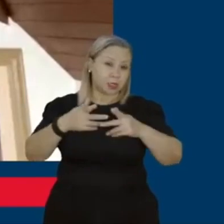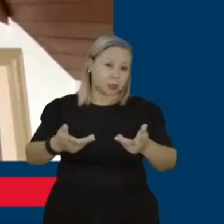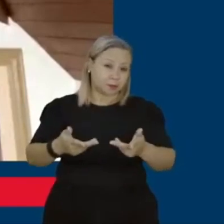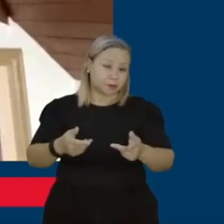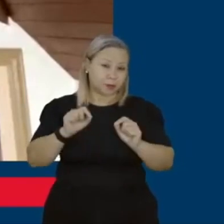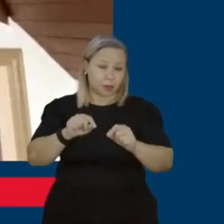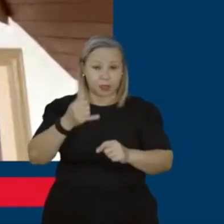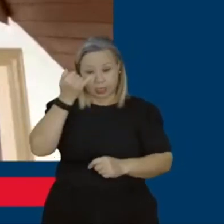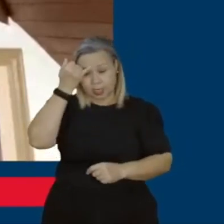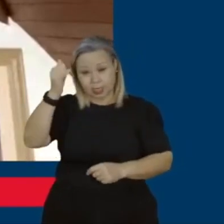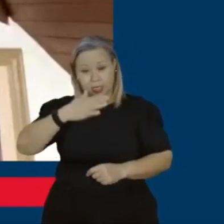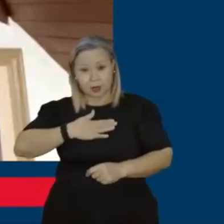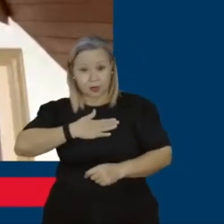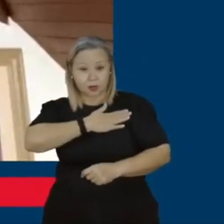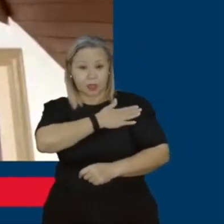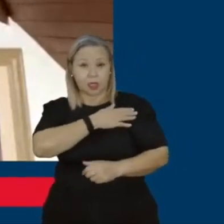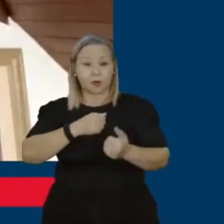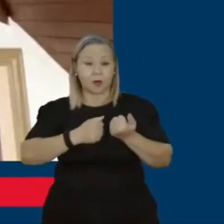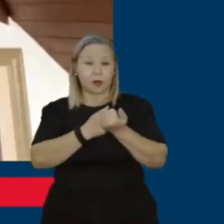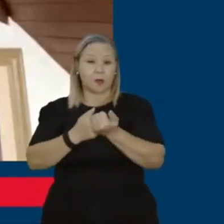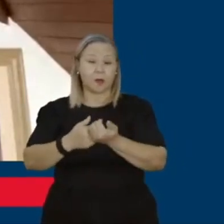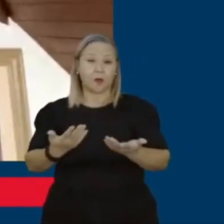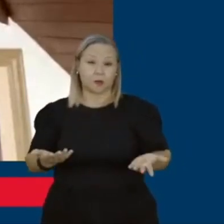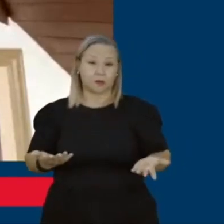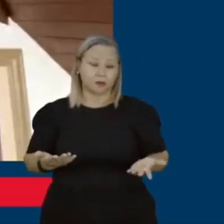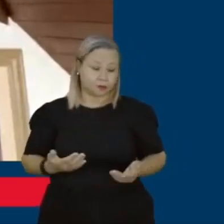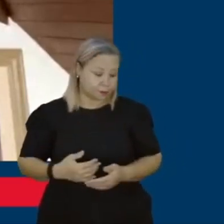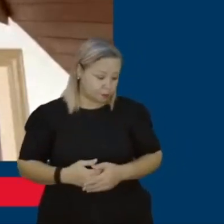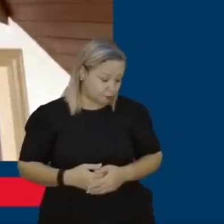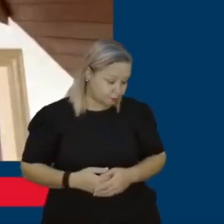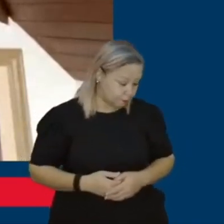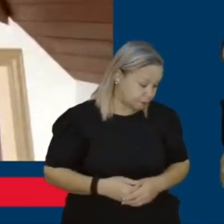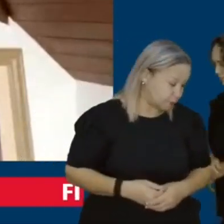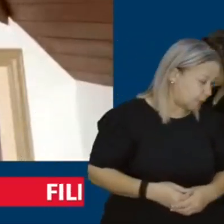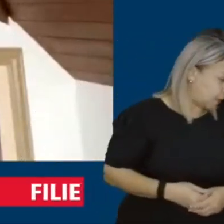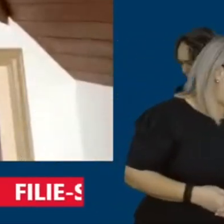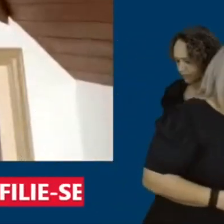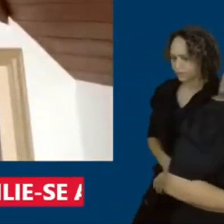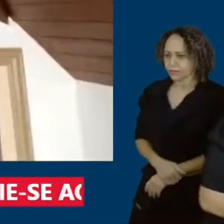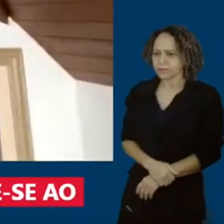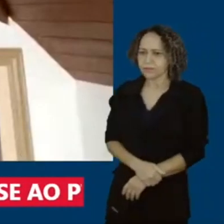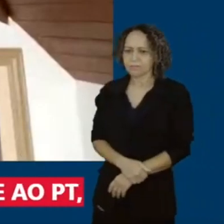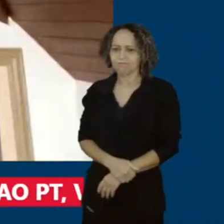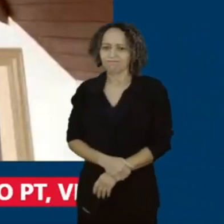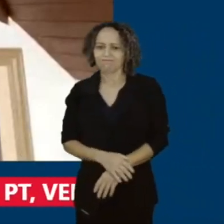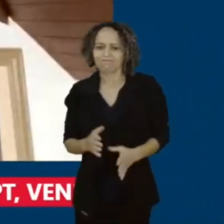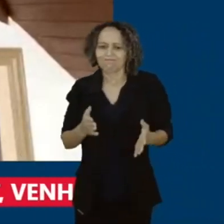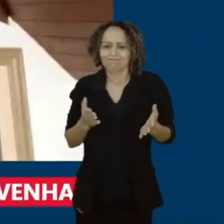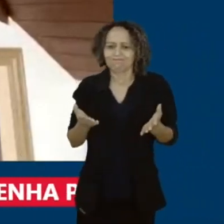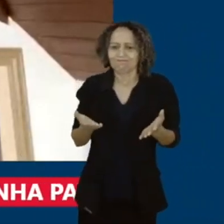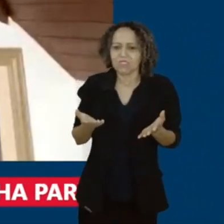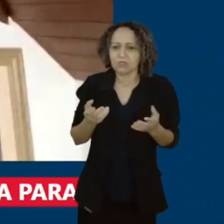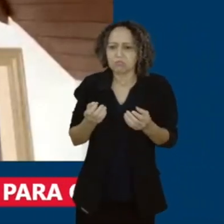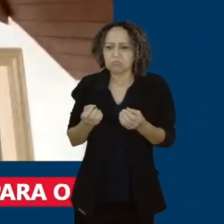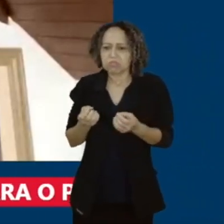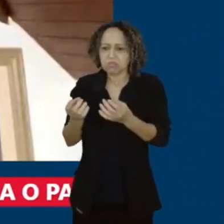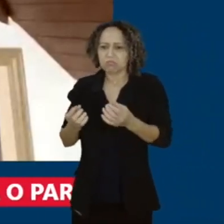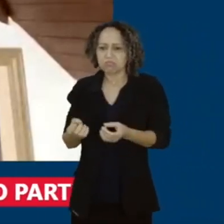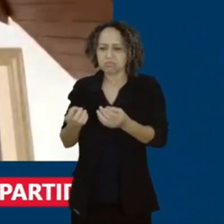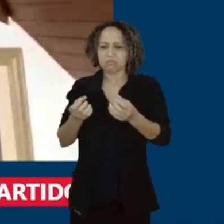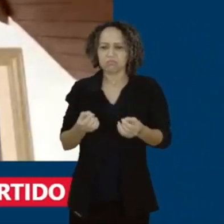ideia dos militares do subsídio cruzado. Uma ideia excelente. Até isso estão acabando, estão querendo privatizar em